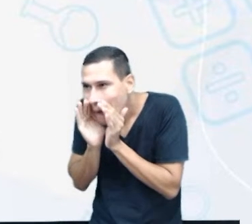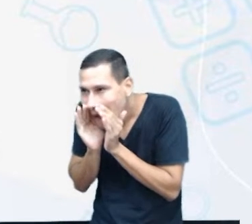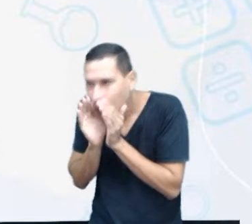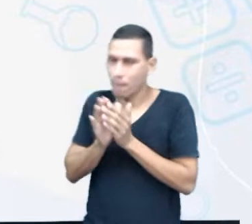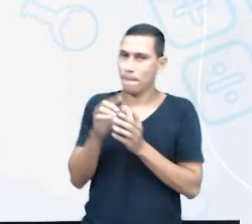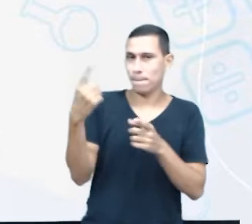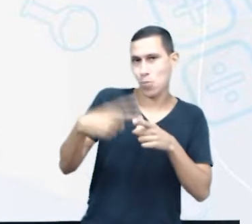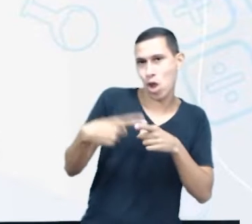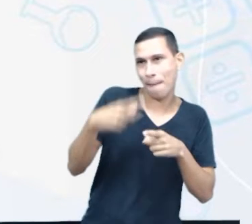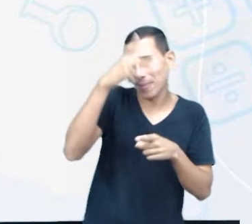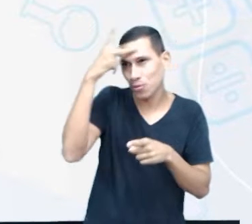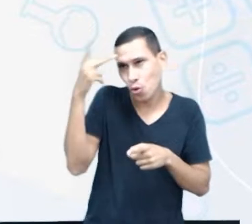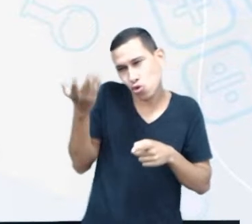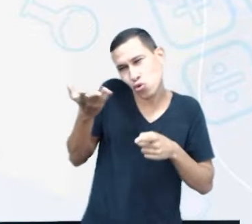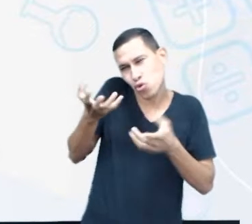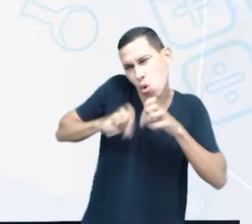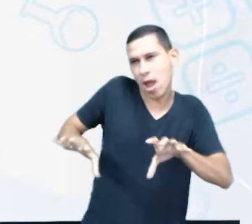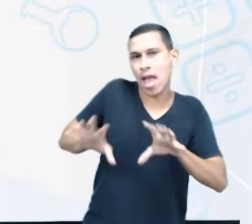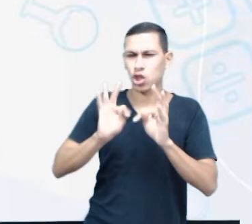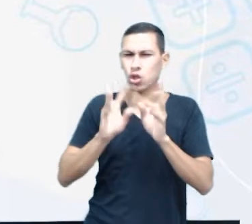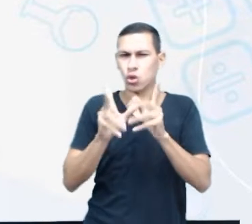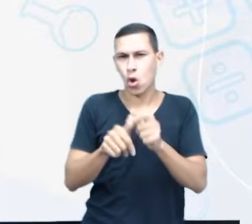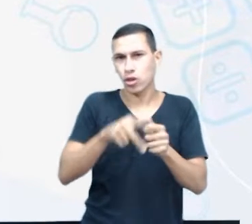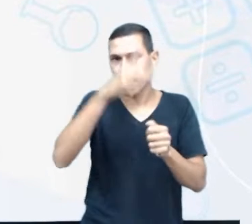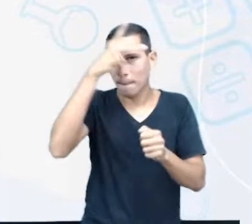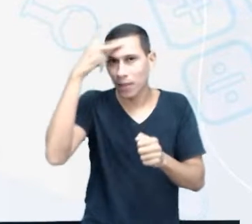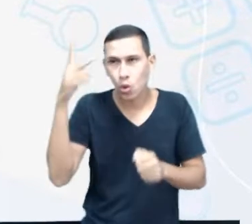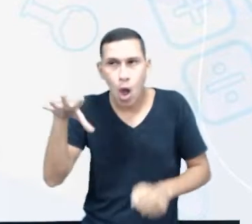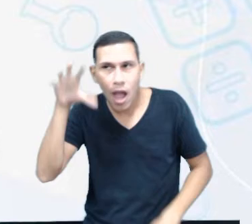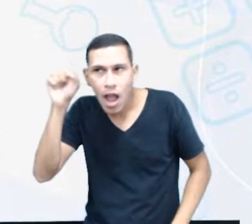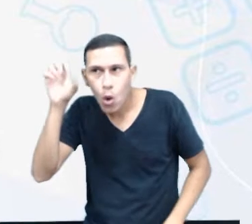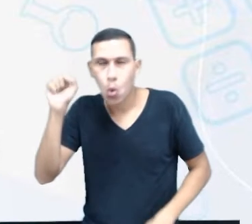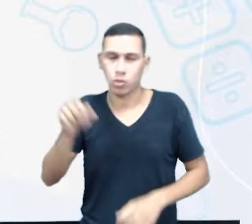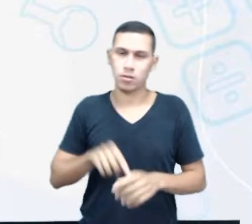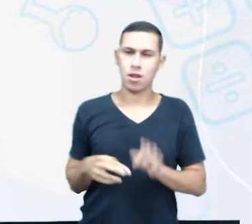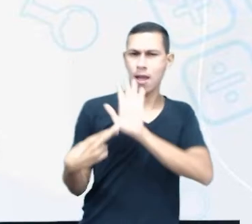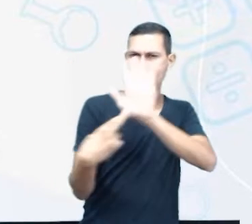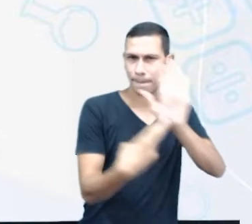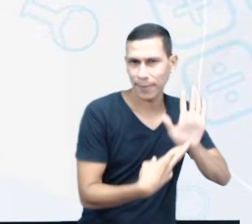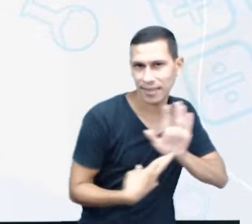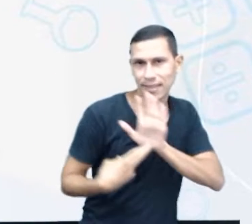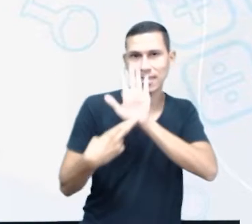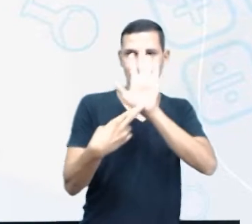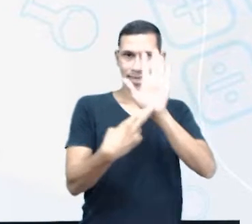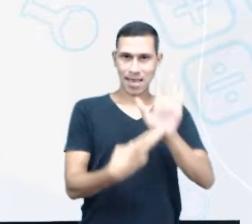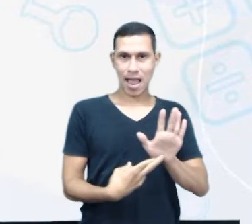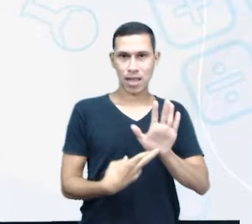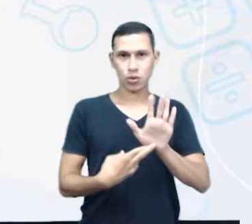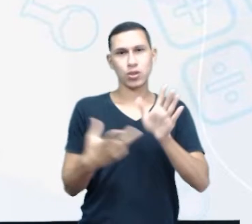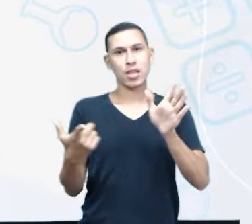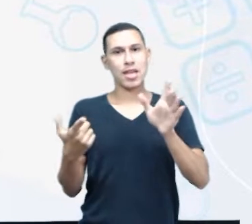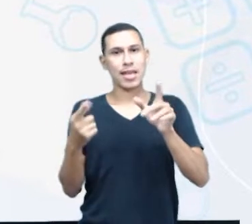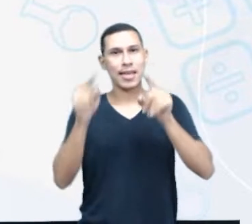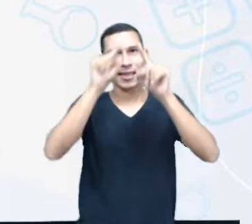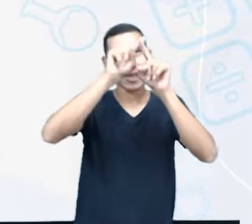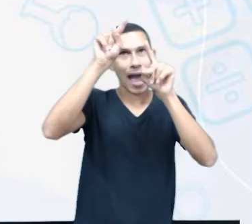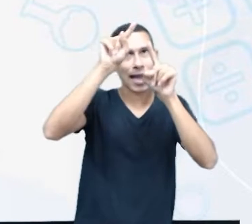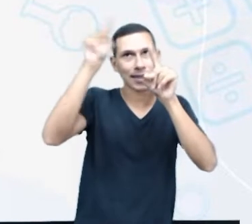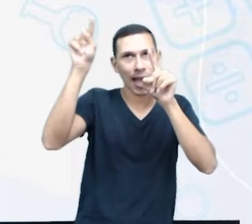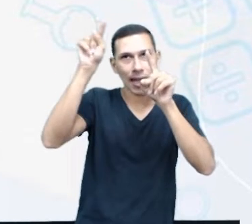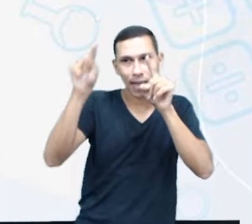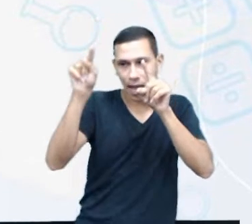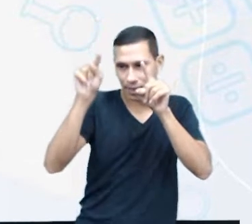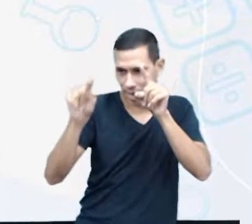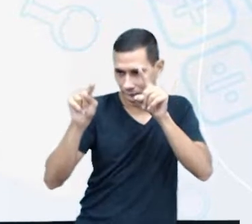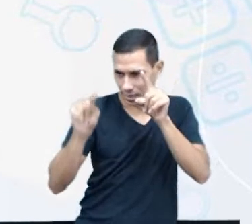estão ali naquela cena escute o que ele está dizendo. Esses balões eles são representados através de tracejos, né?